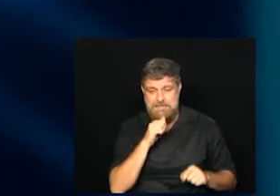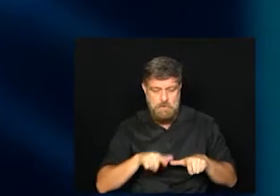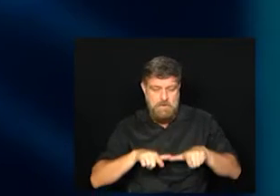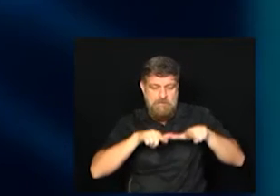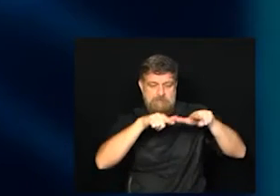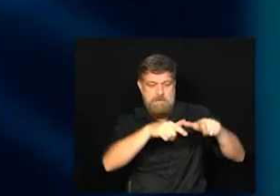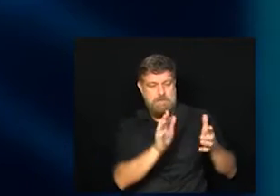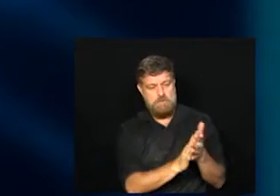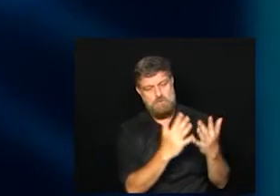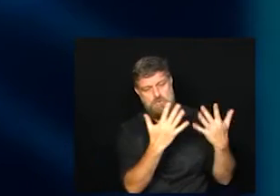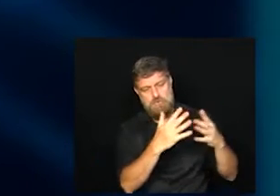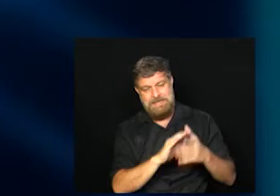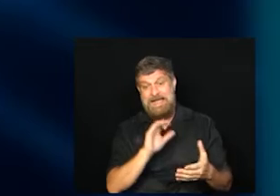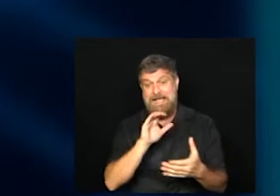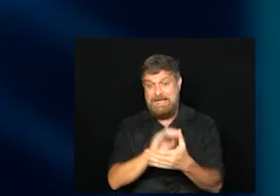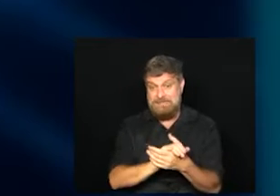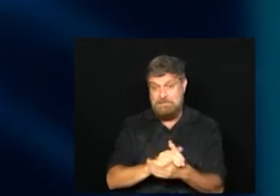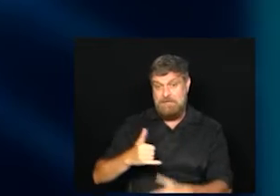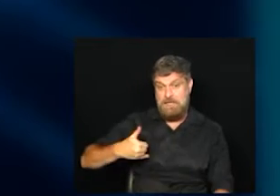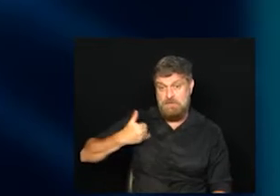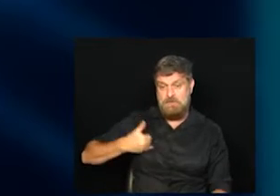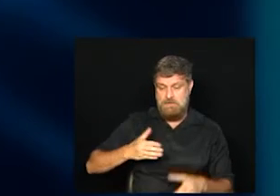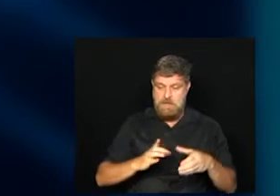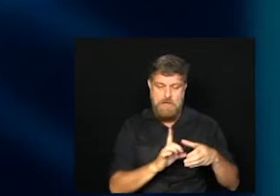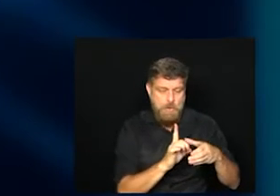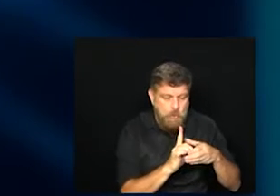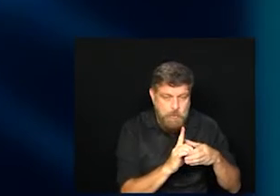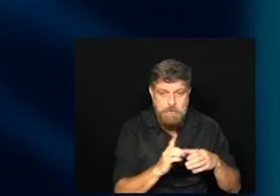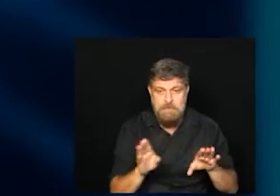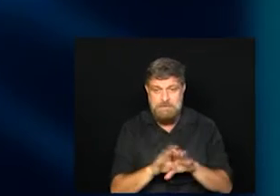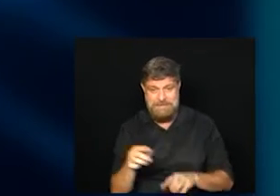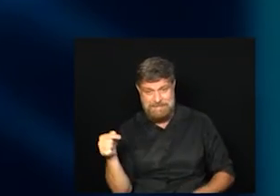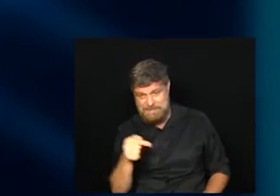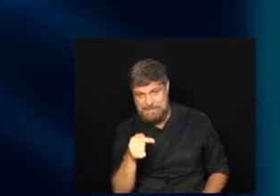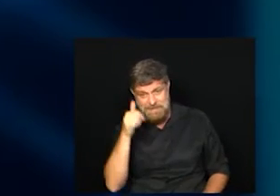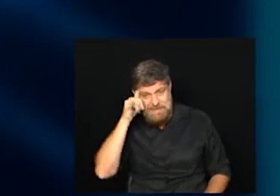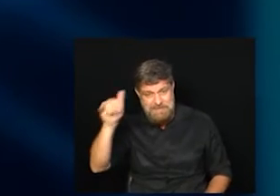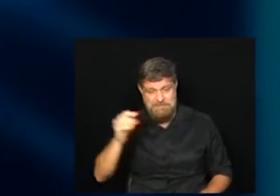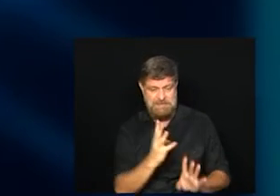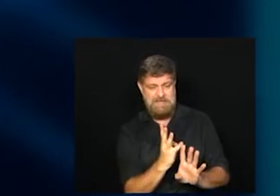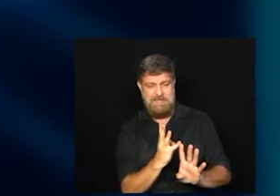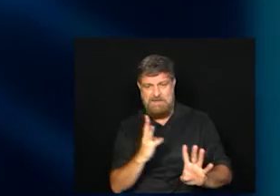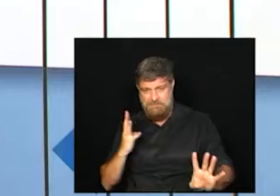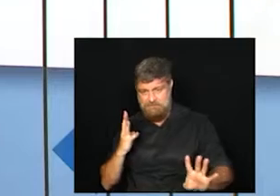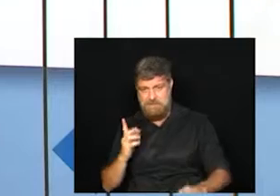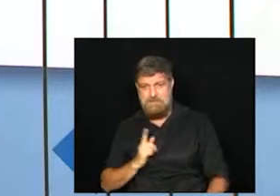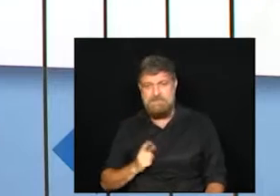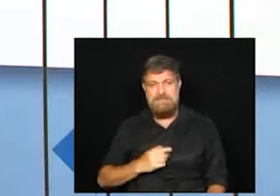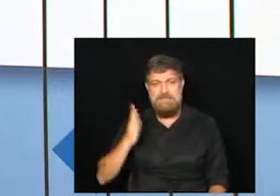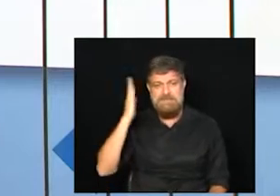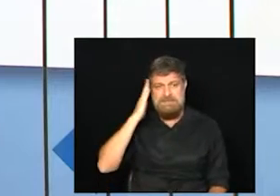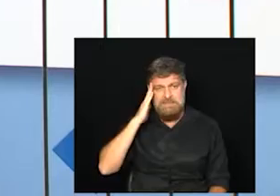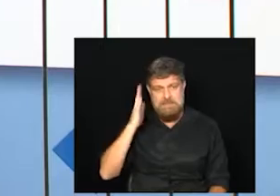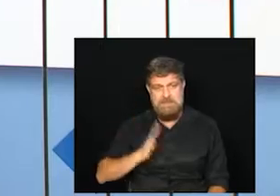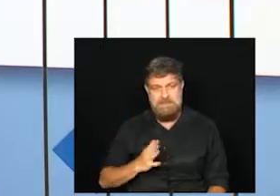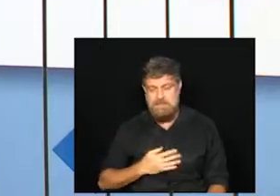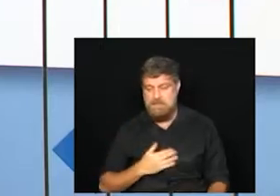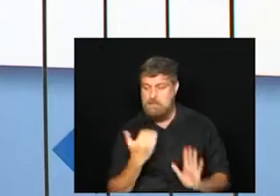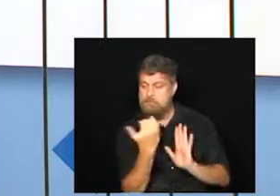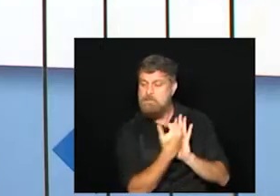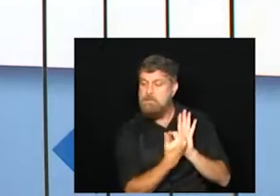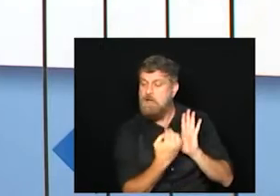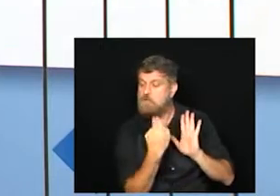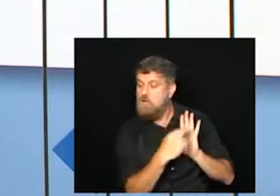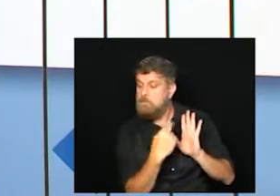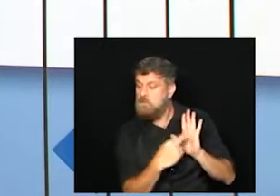casamentos, aniversários. Dos corporativos tem que evitar fila, controle de entrada, com planilha de